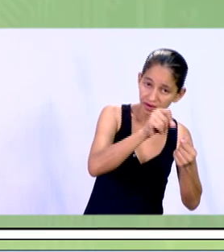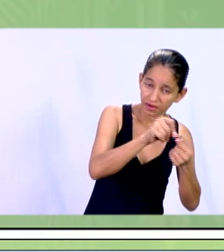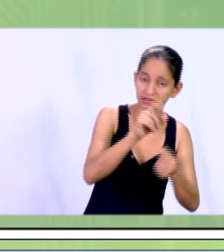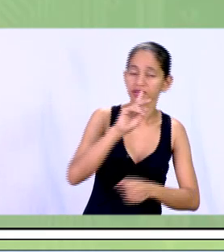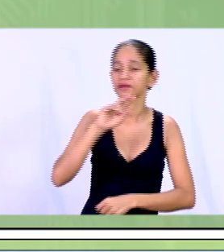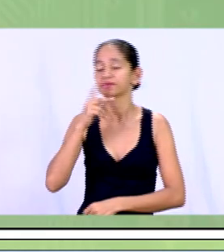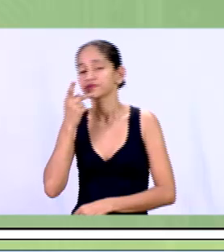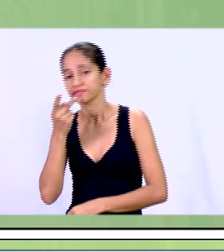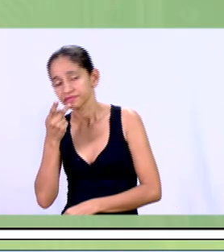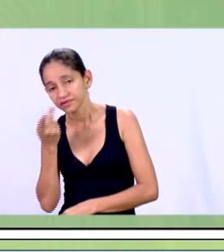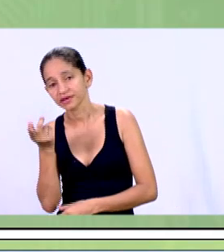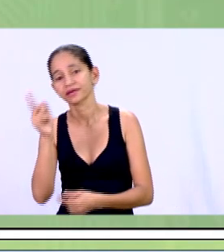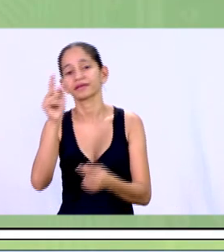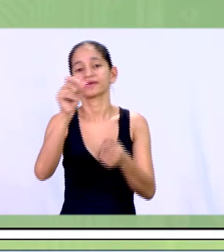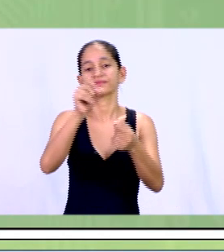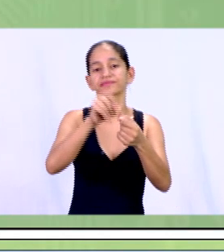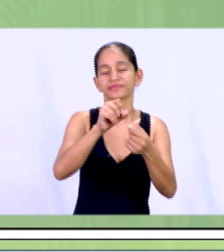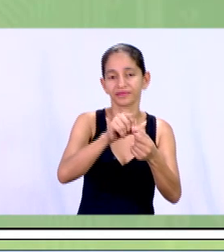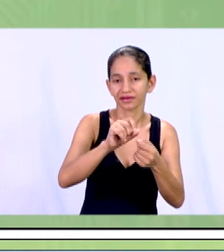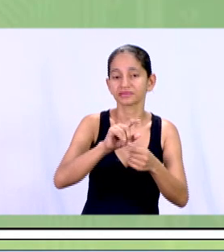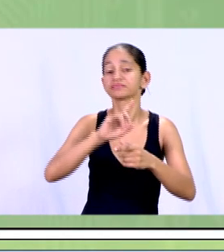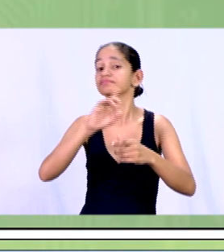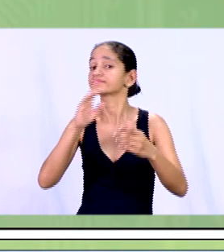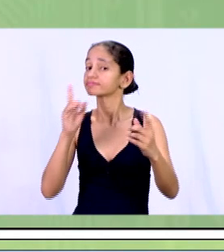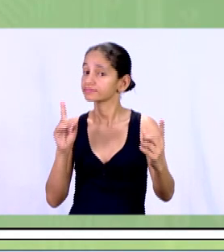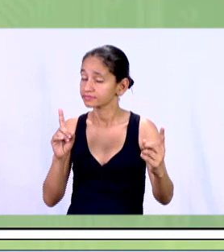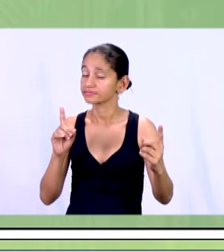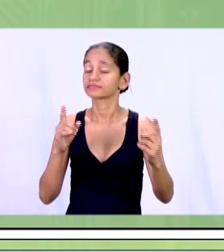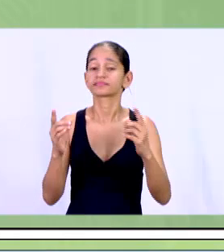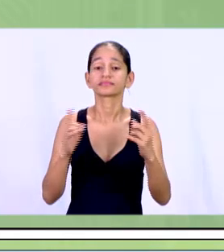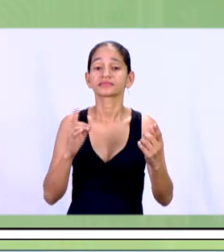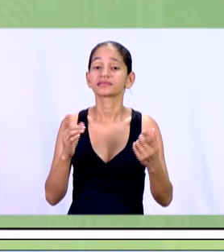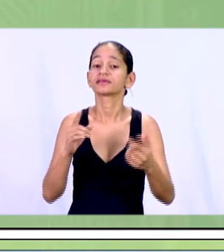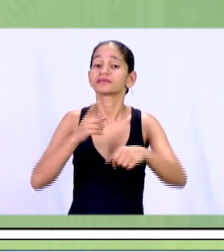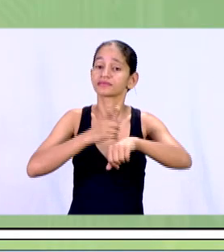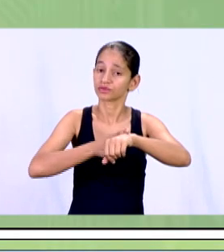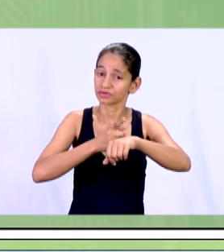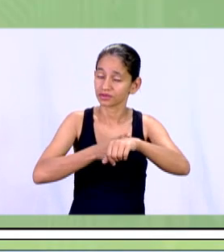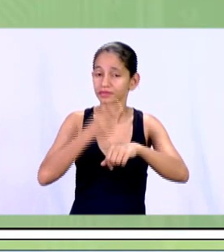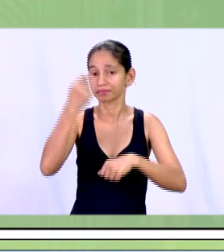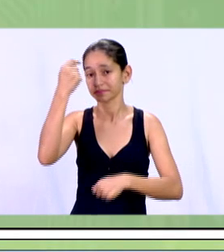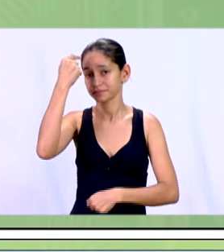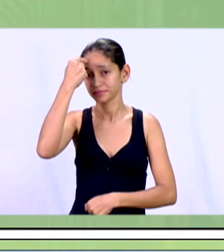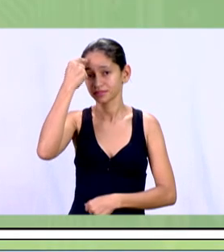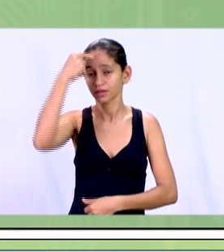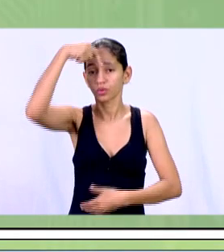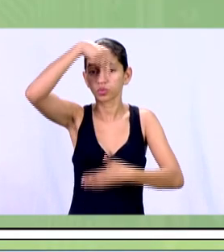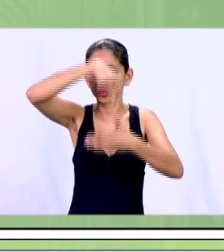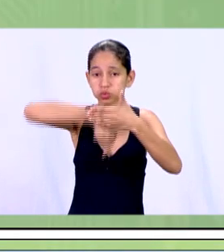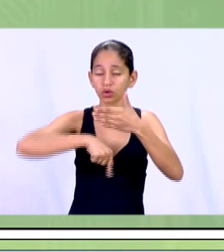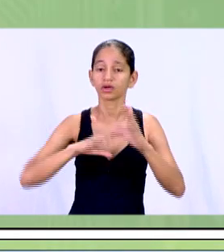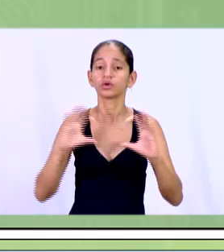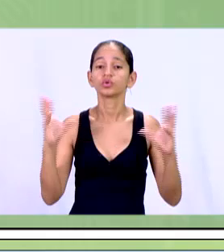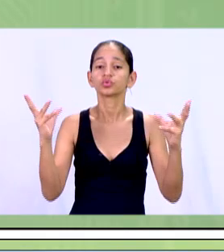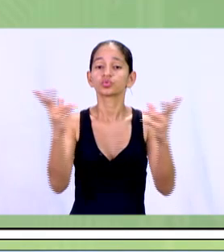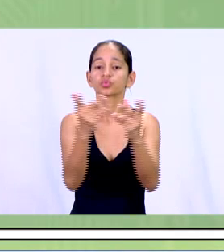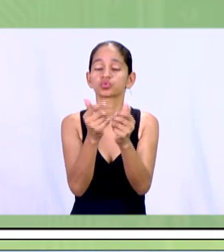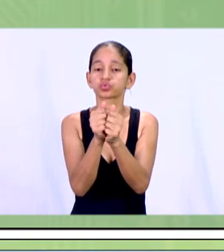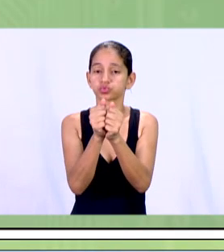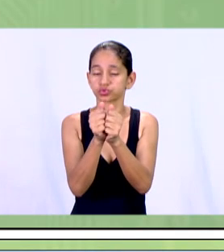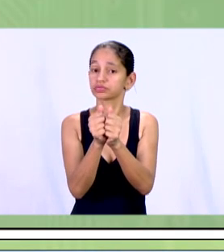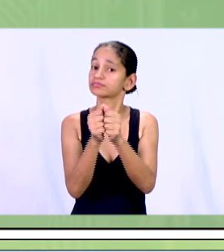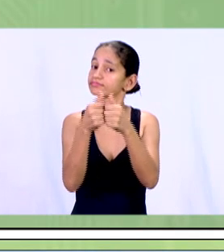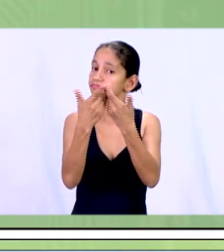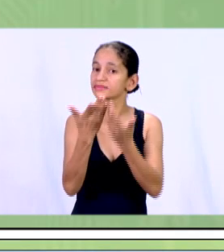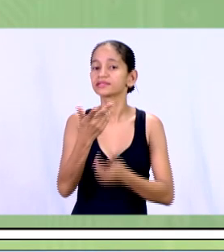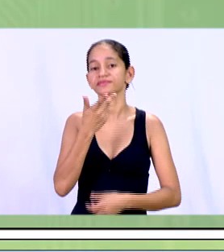Esse princípio básico, ele é o princípio que deve ser interiorizado por todos na empresa. Então, eu não posso